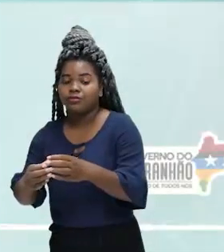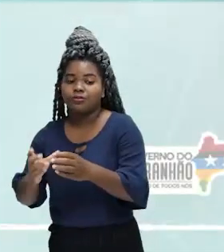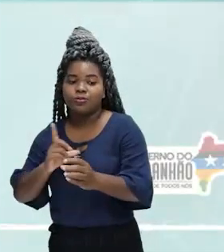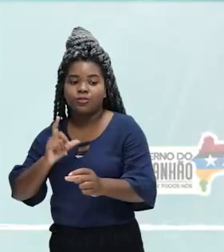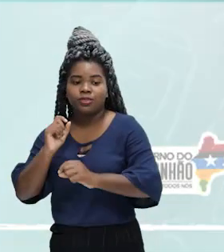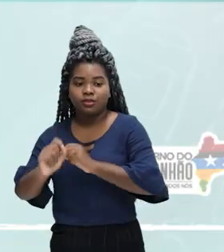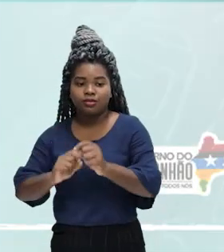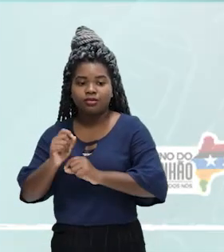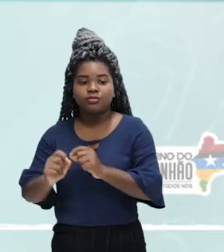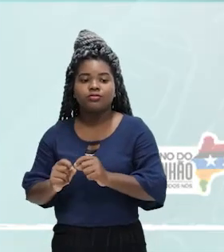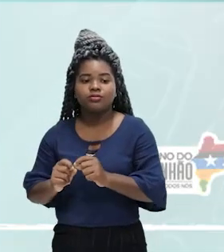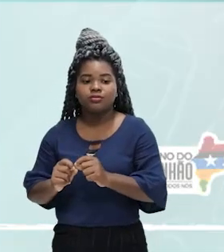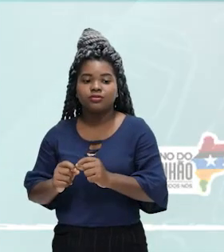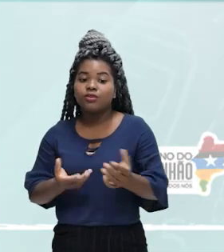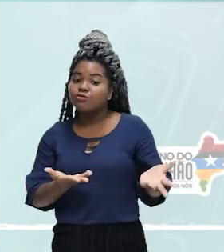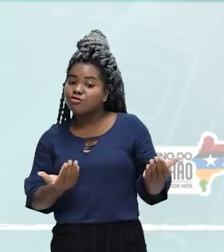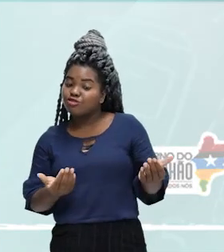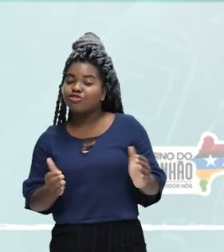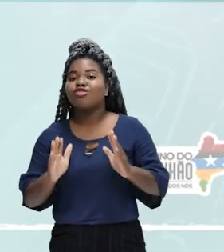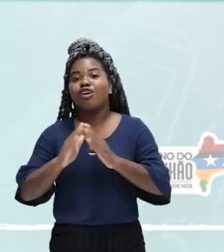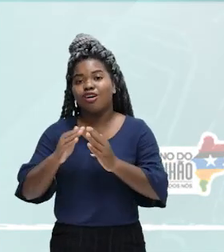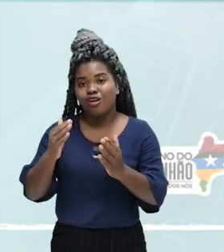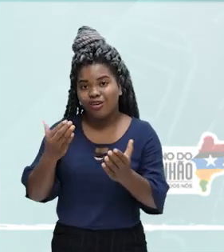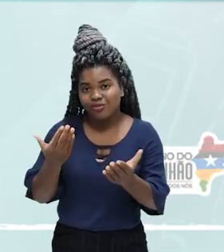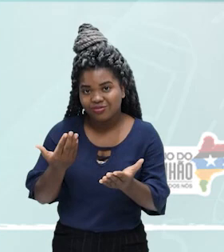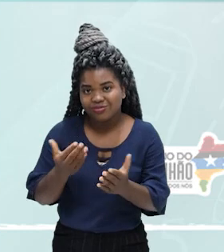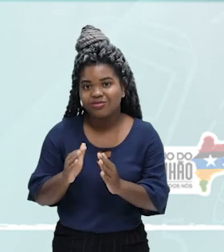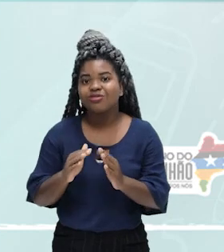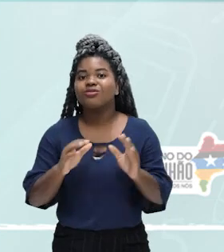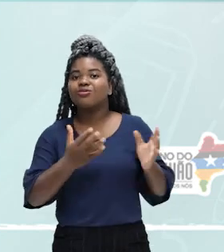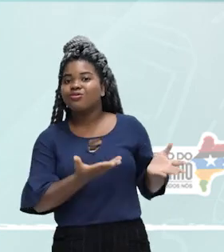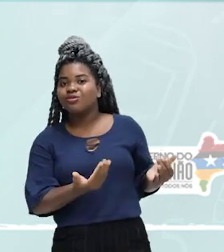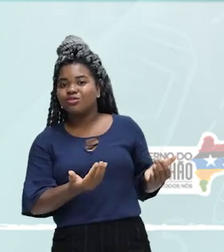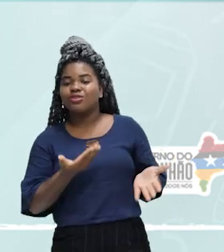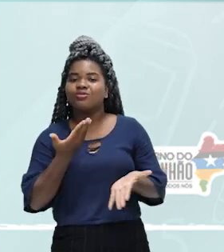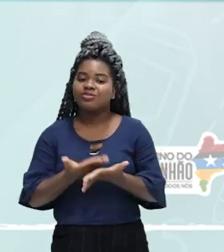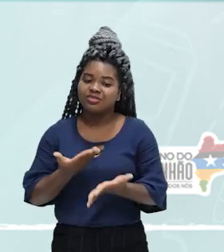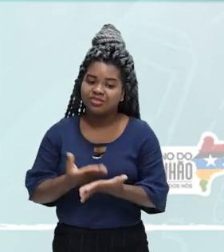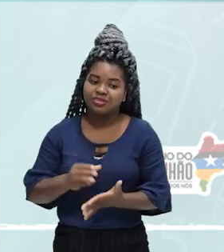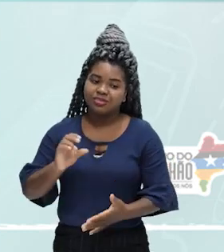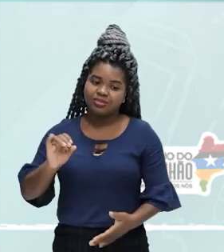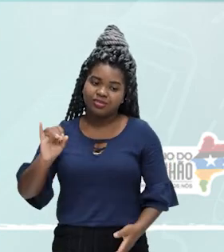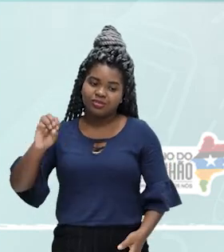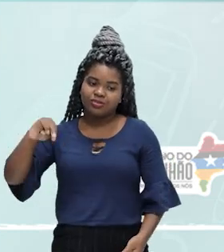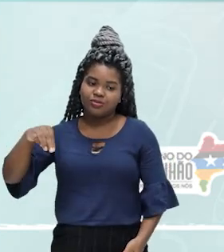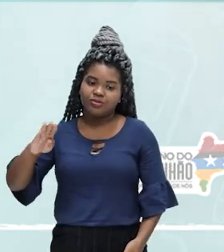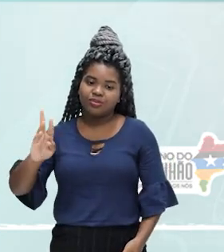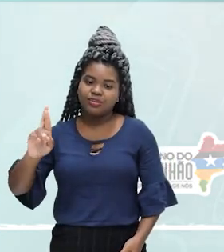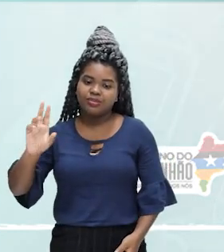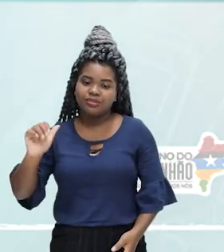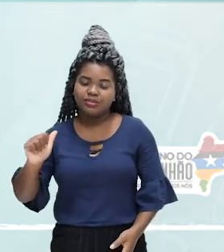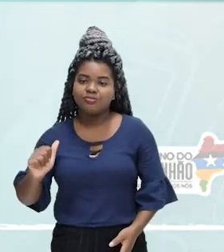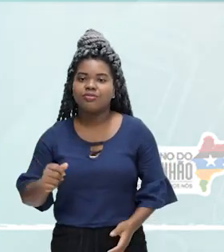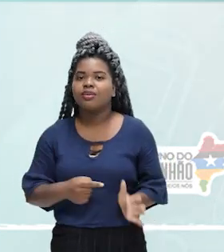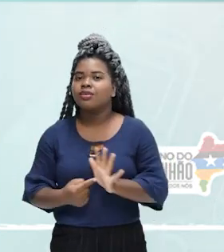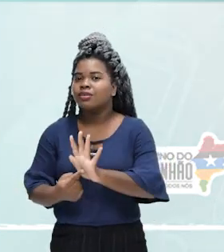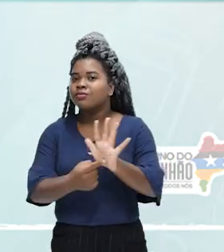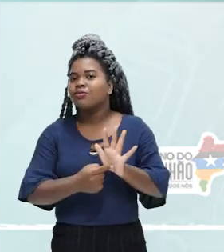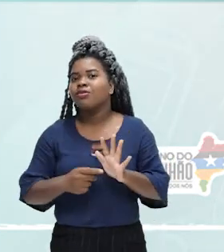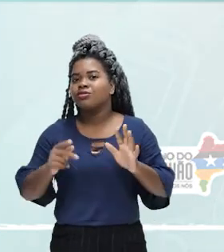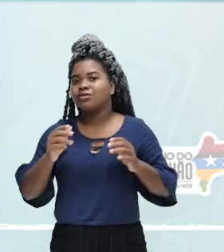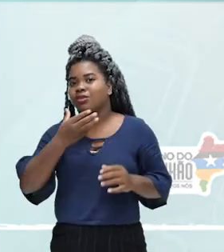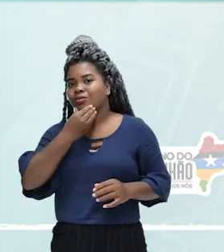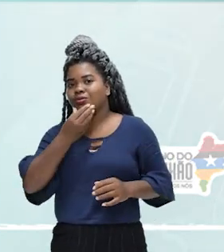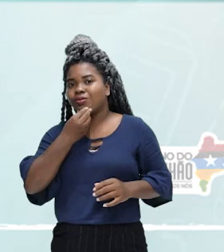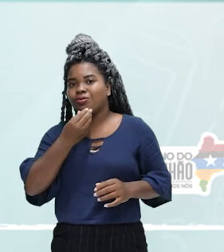estava os jovens estudantes de Coimbra, que propunham denunciar a sociedade e mostrar a vida do homem de maneira mais